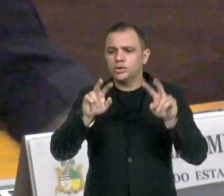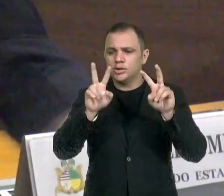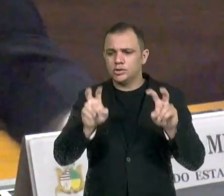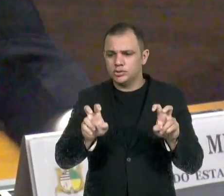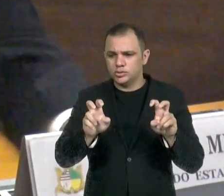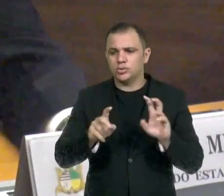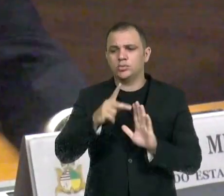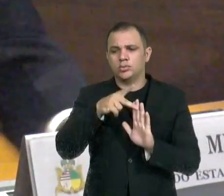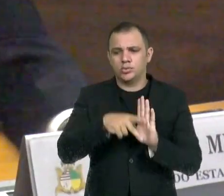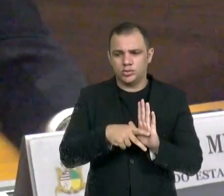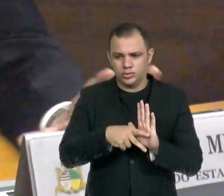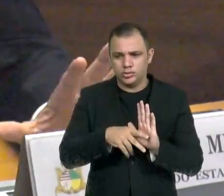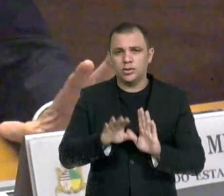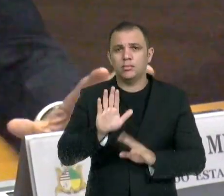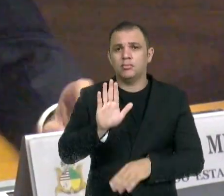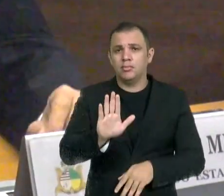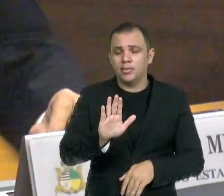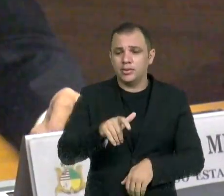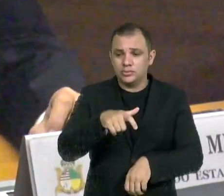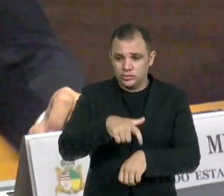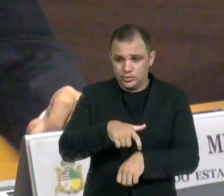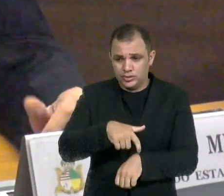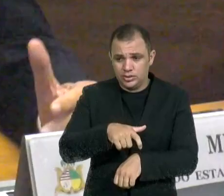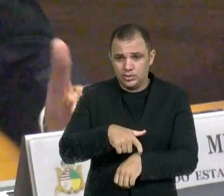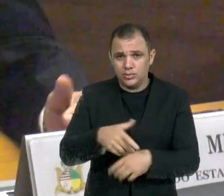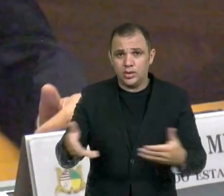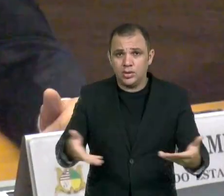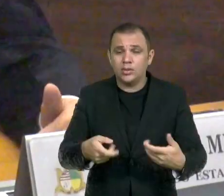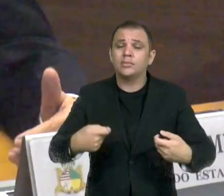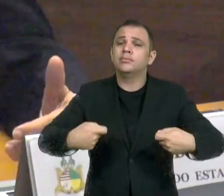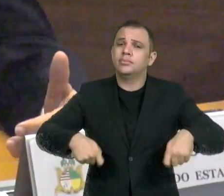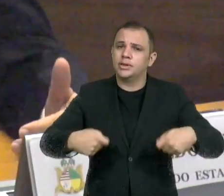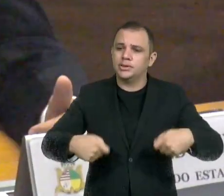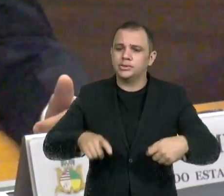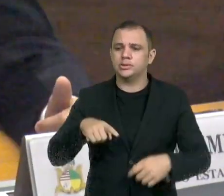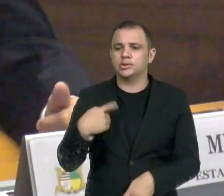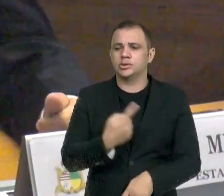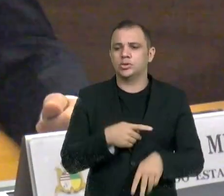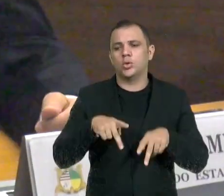projeto, mas o momento exige que nós tomemos